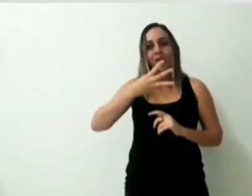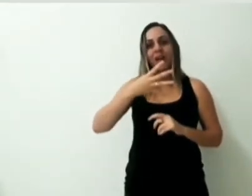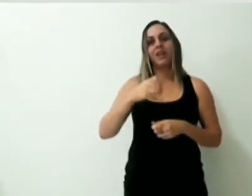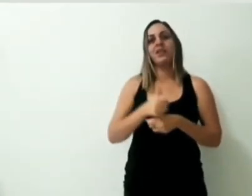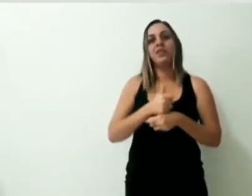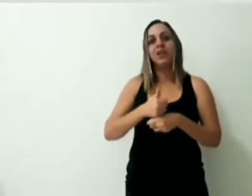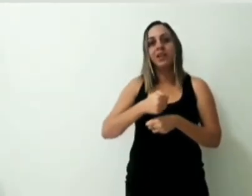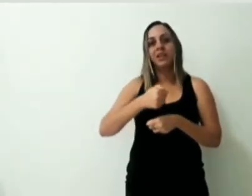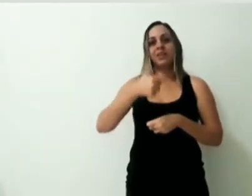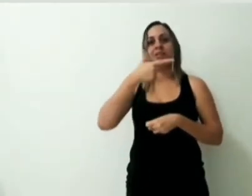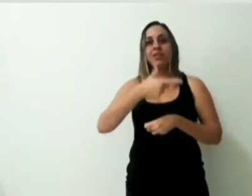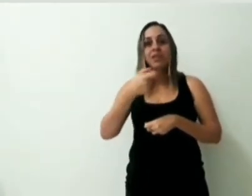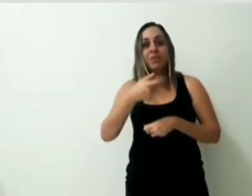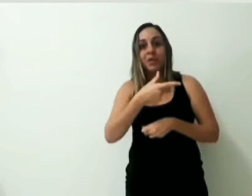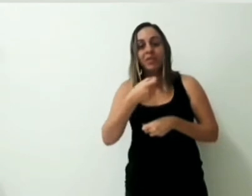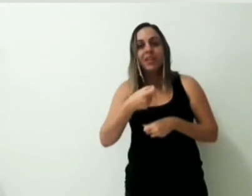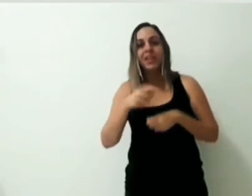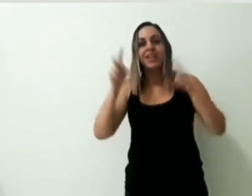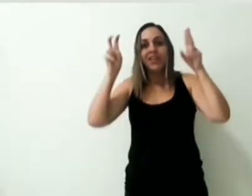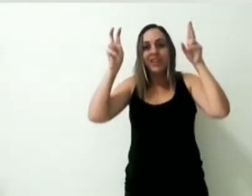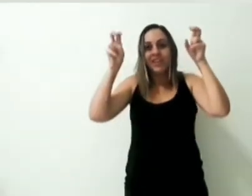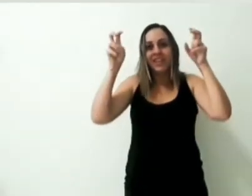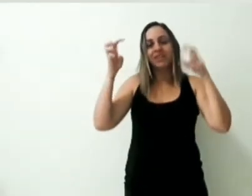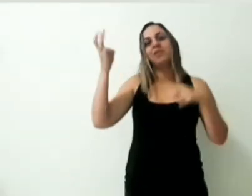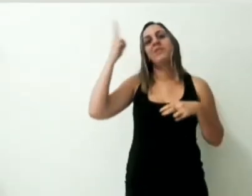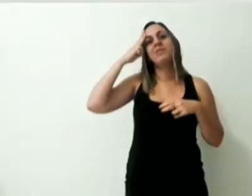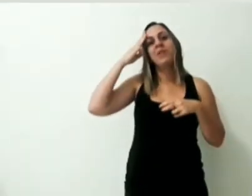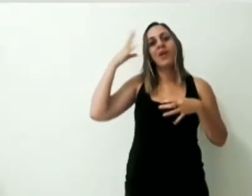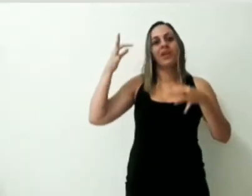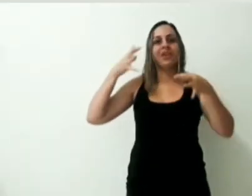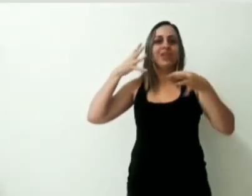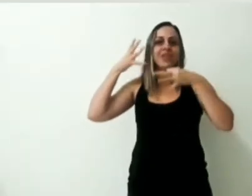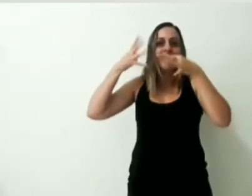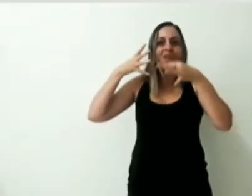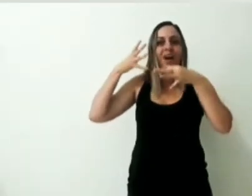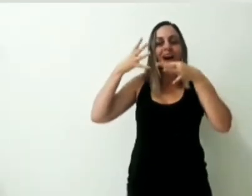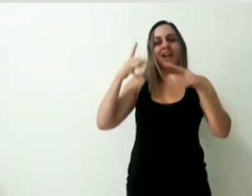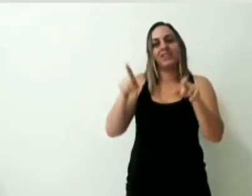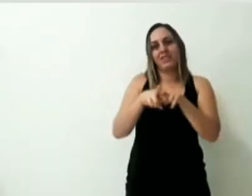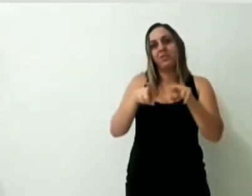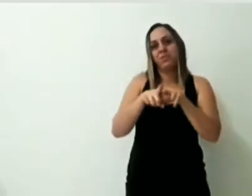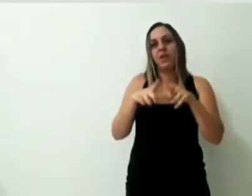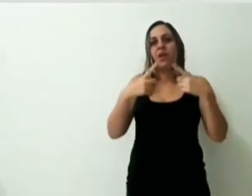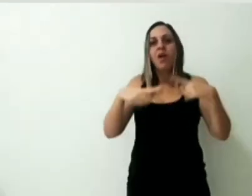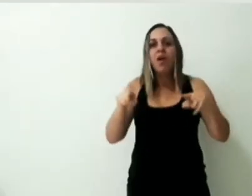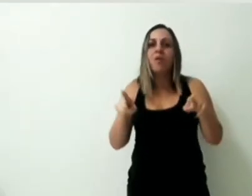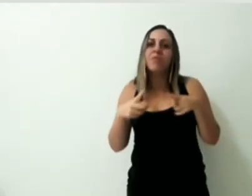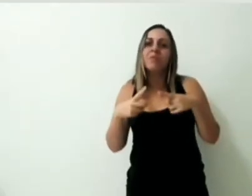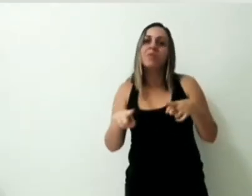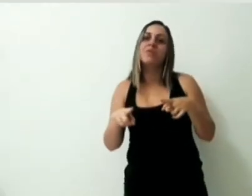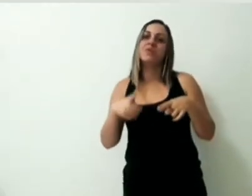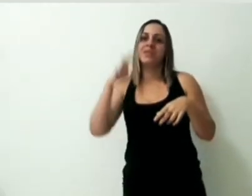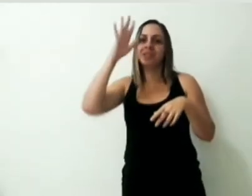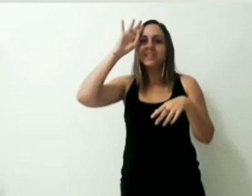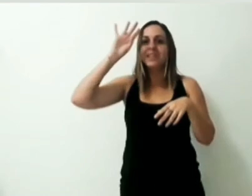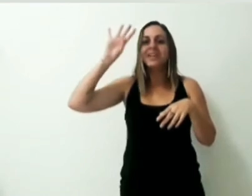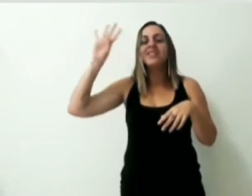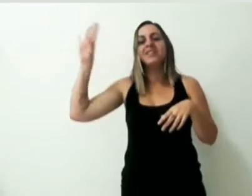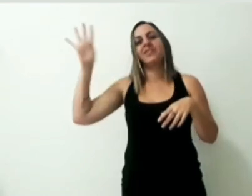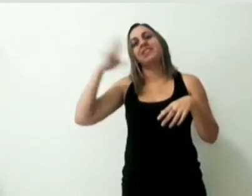Rádio, a música da minha infância. Então nós tivemos duas linhas de condução para esse programa. No